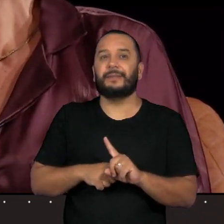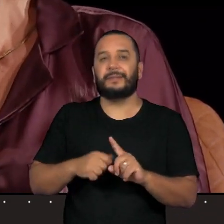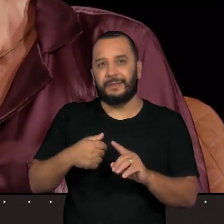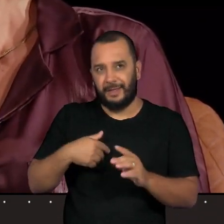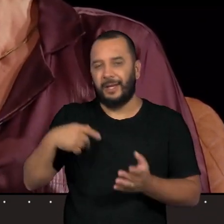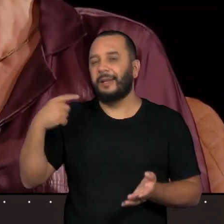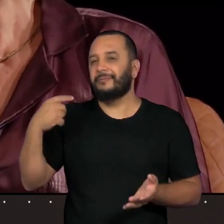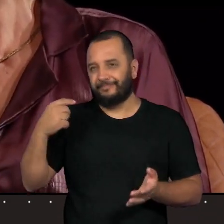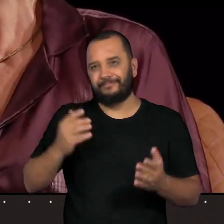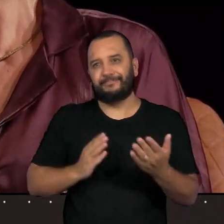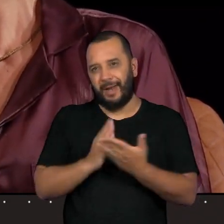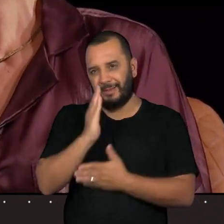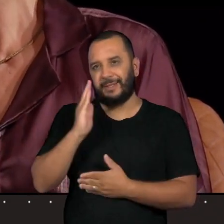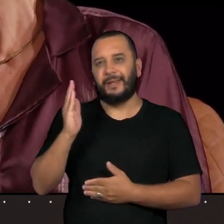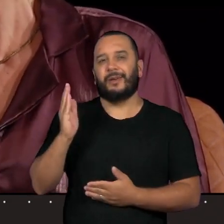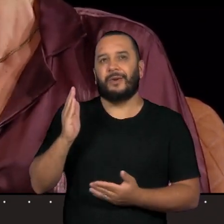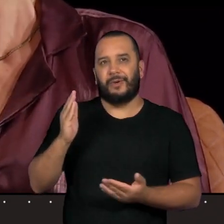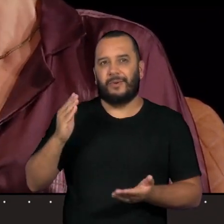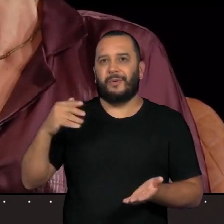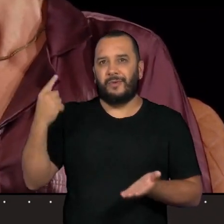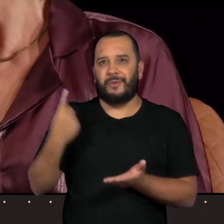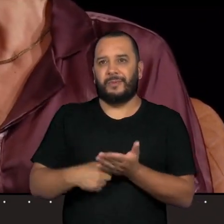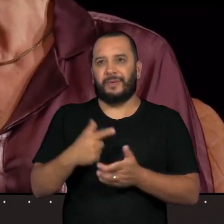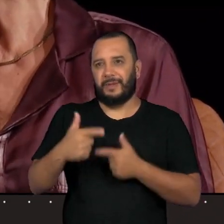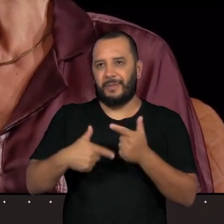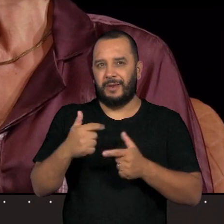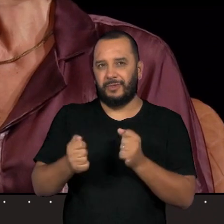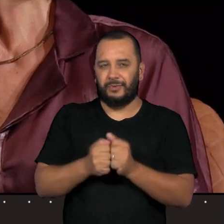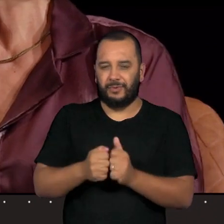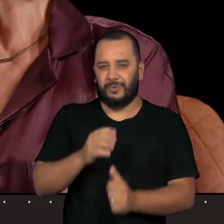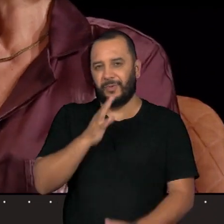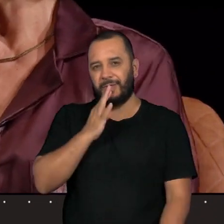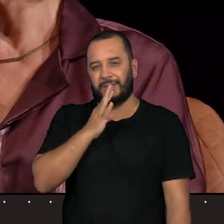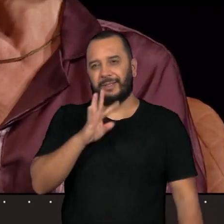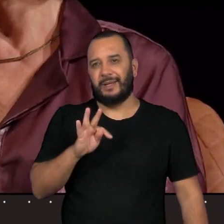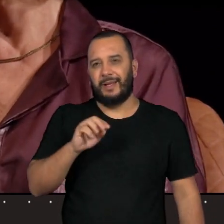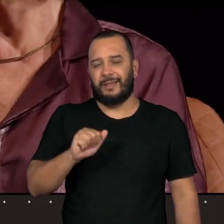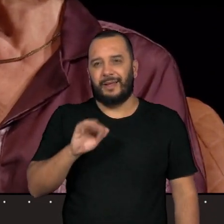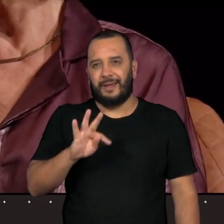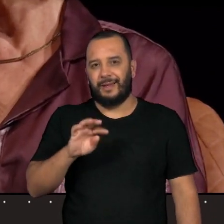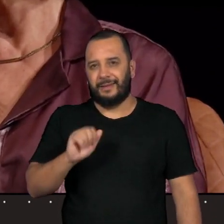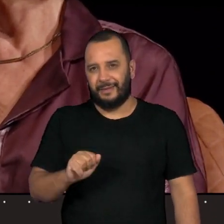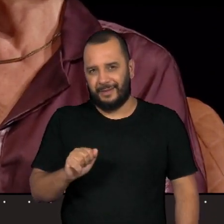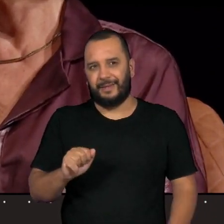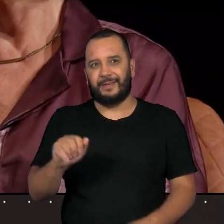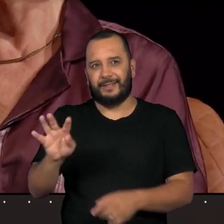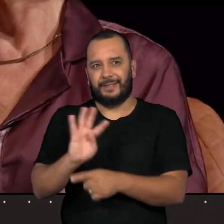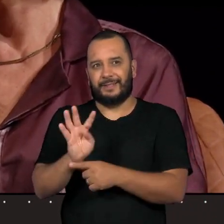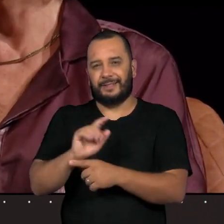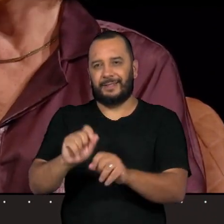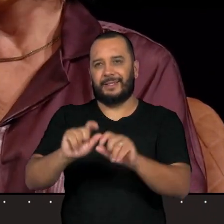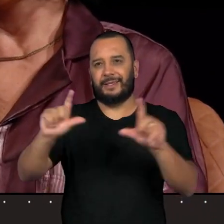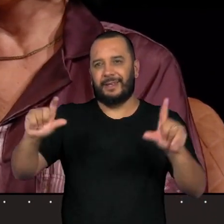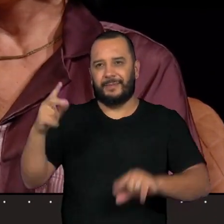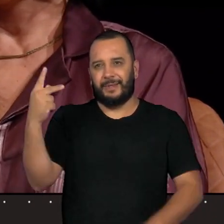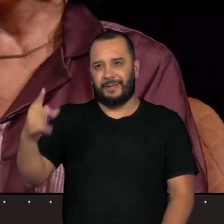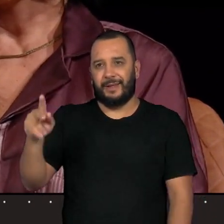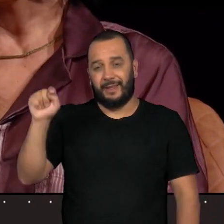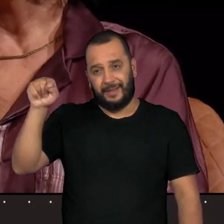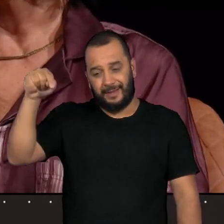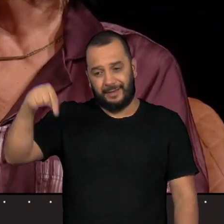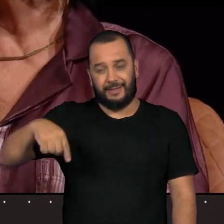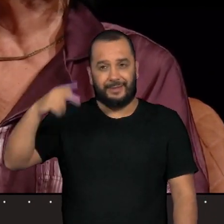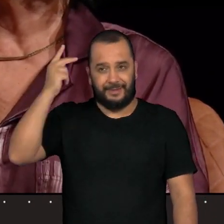trabalhar junto. Eu já conheci o trabalho da Tata, o cinema da Tata aqui em São Paulo. E a Tata é uma